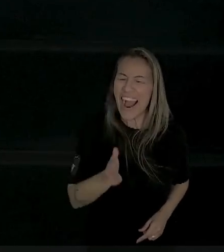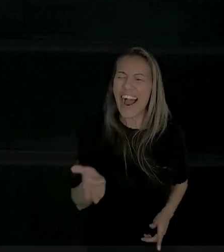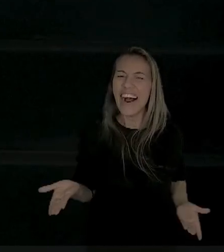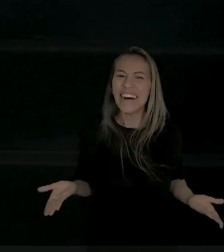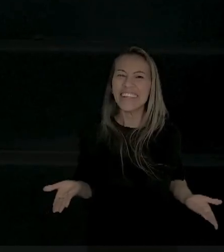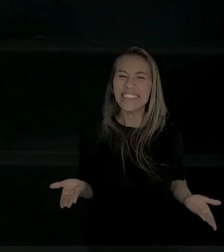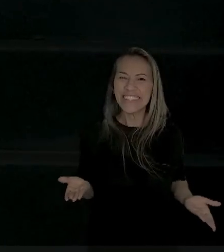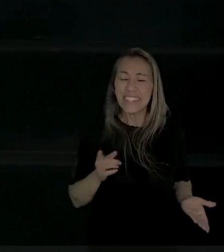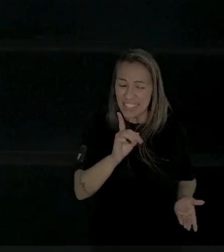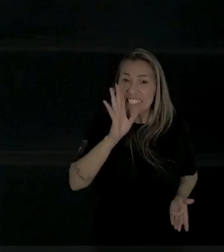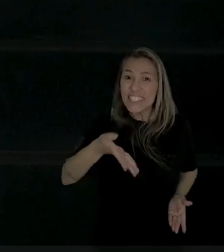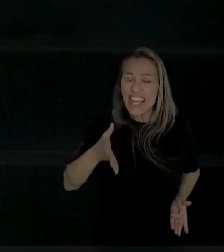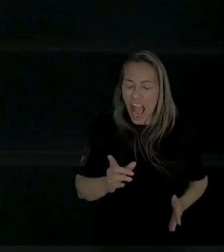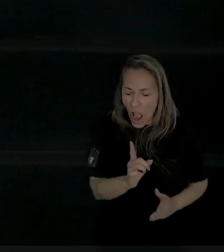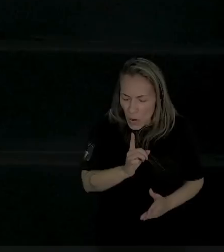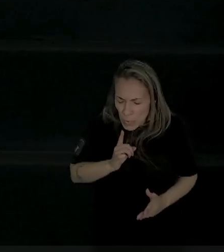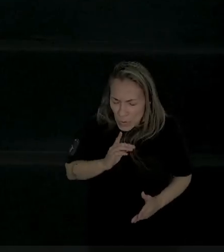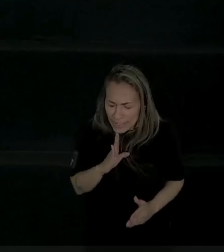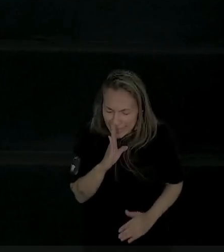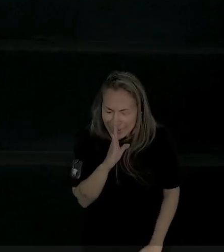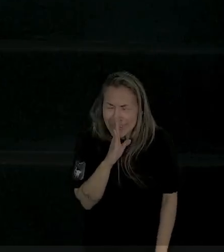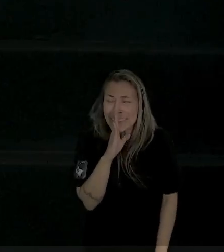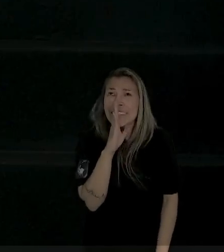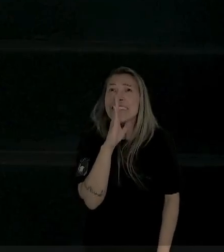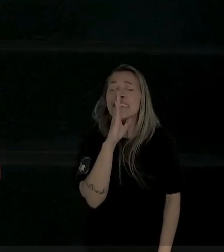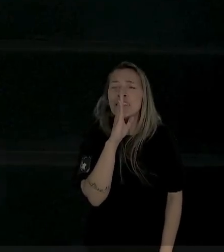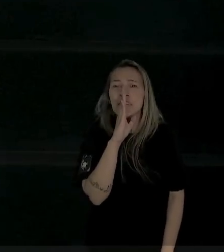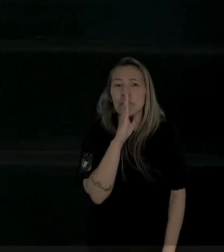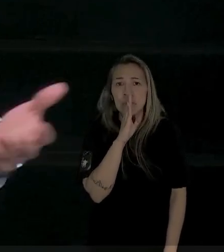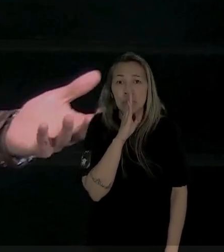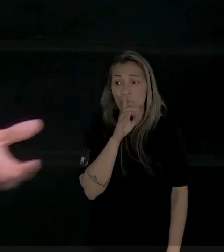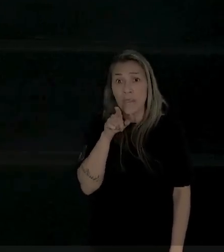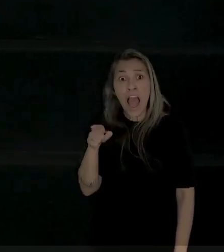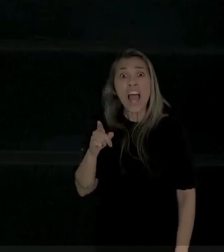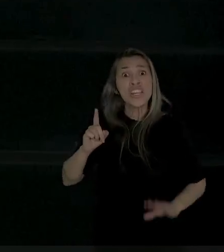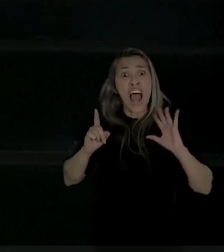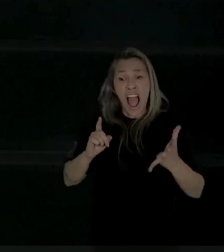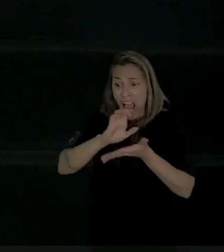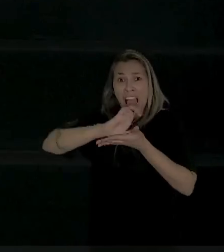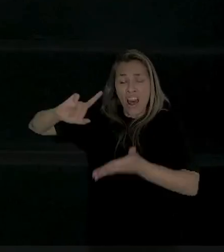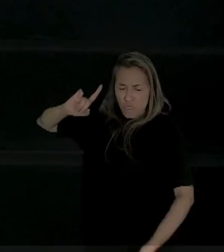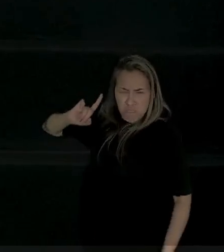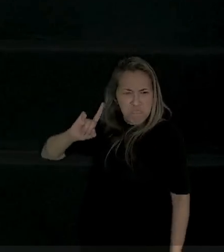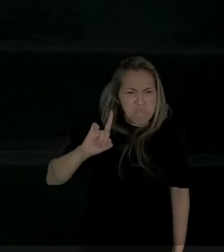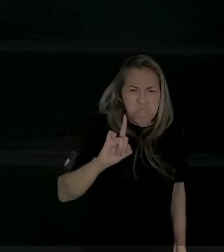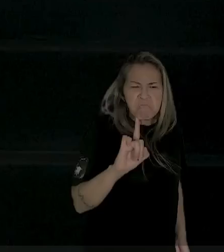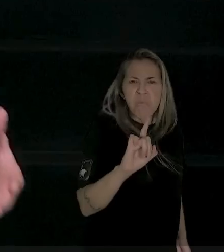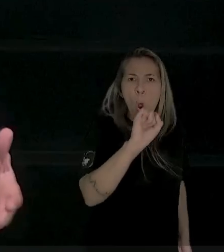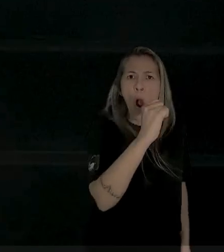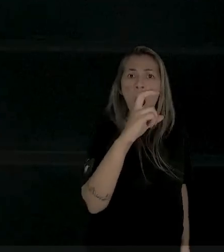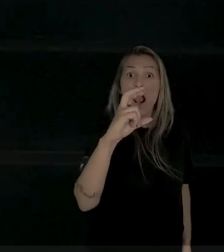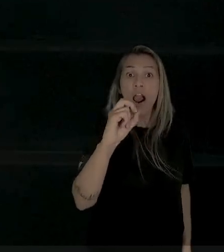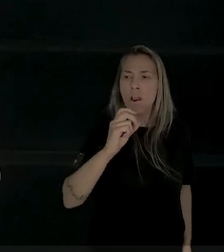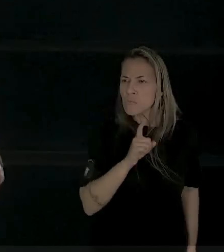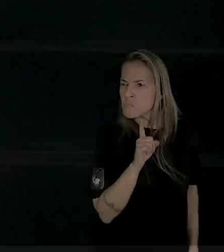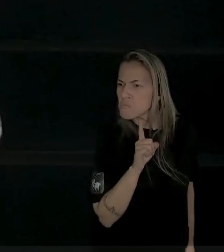Quem nunca? O camarada, ele desafiou 850 profetas, desafiou o rei